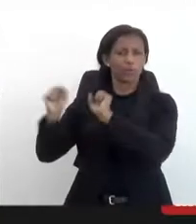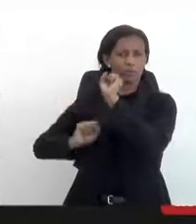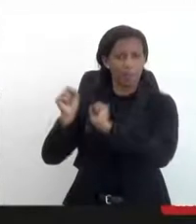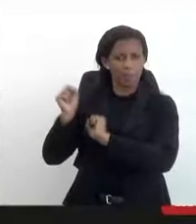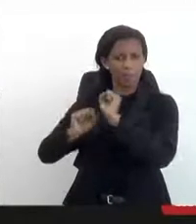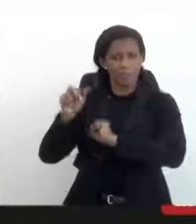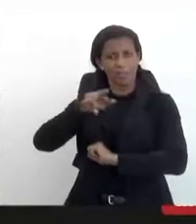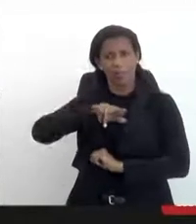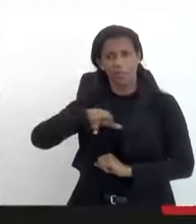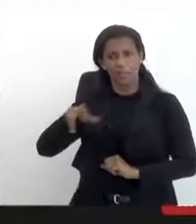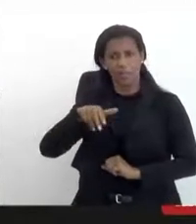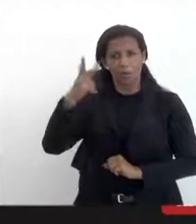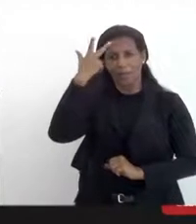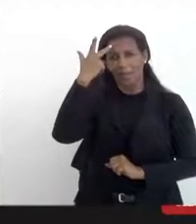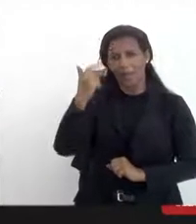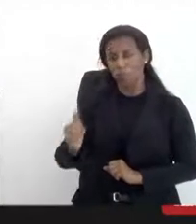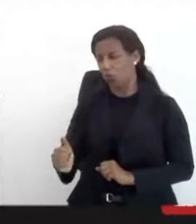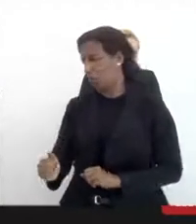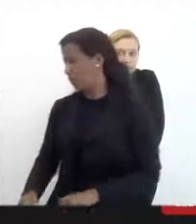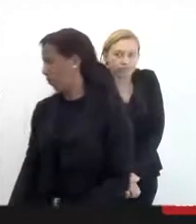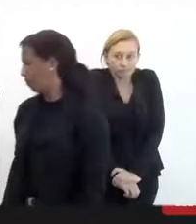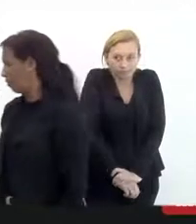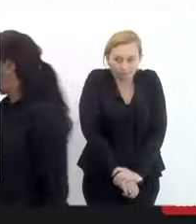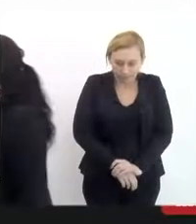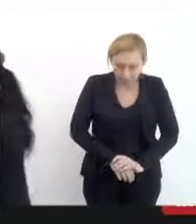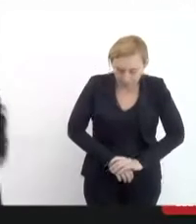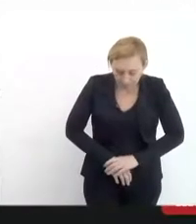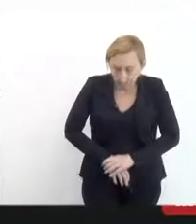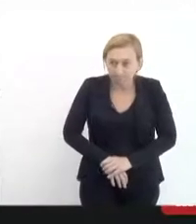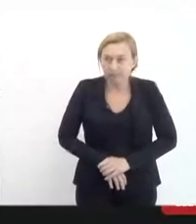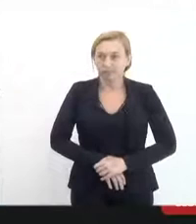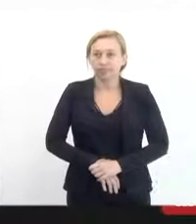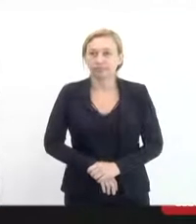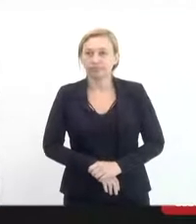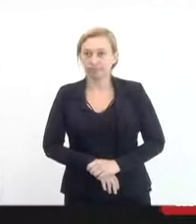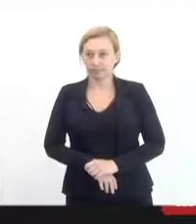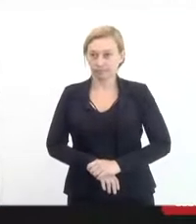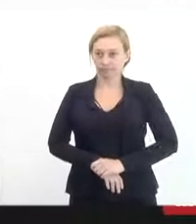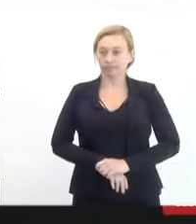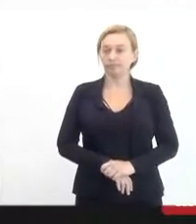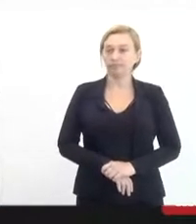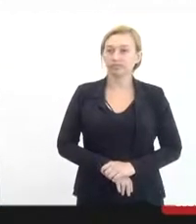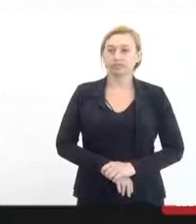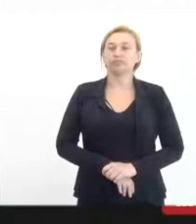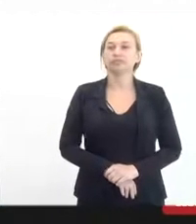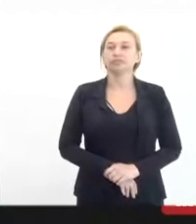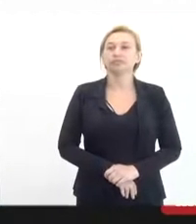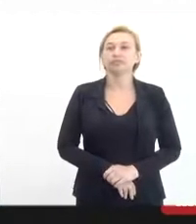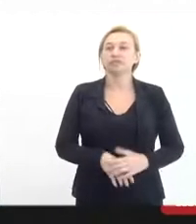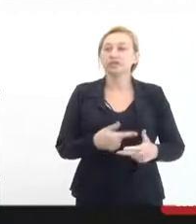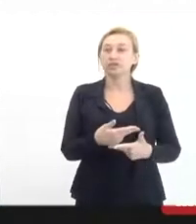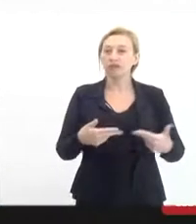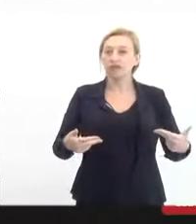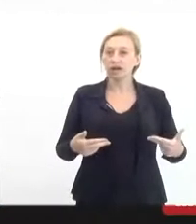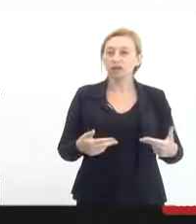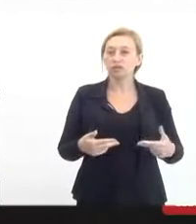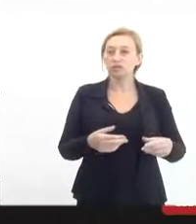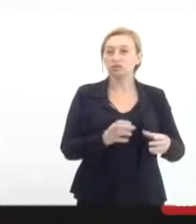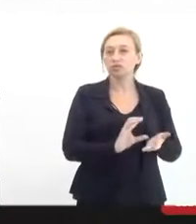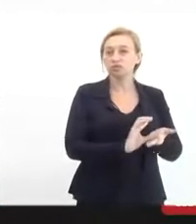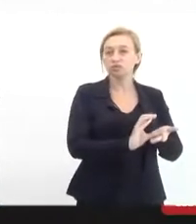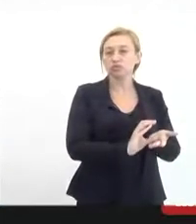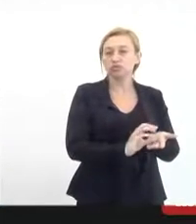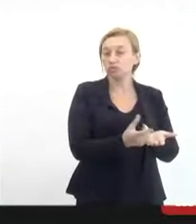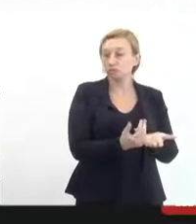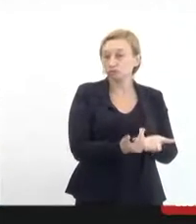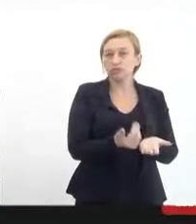que não é natural nem na fase de exploração e produção, na medida em que você tem uma extração de recursos naturais, logo não